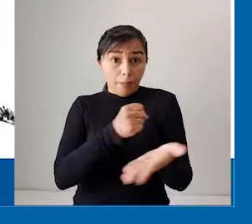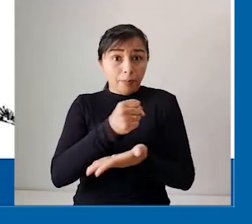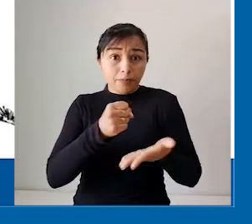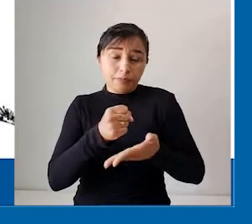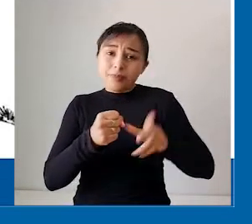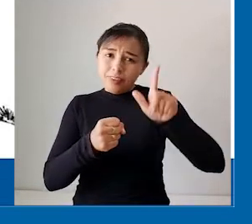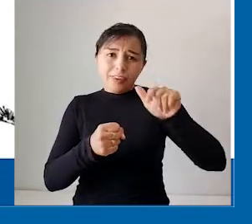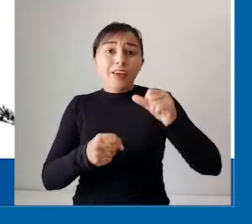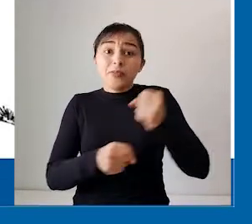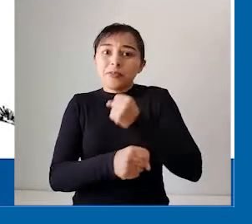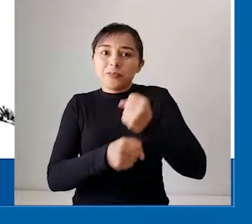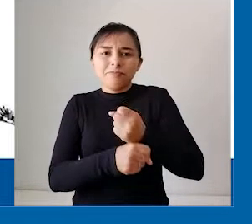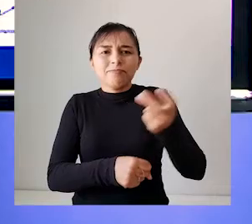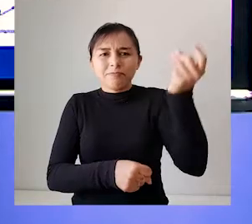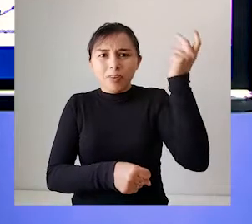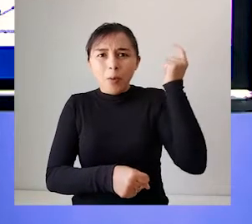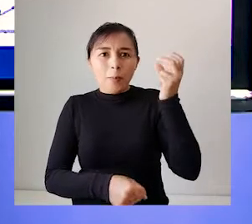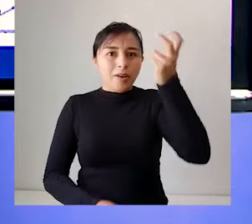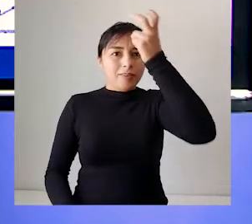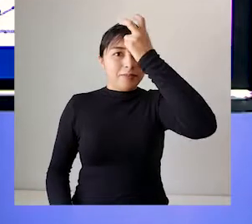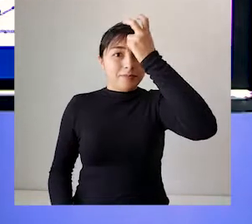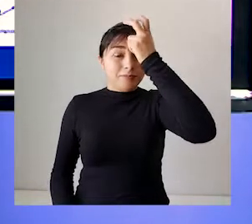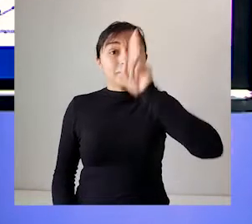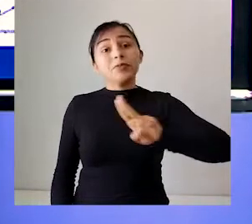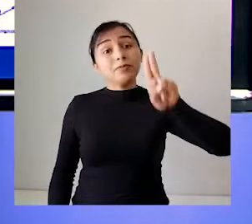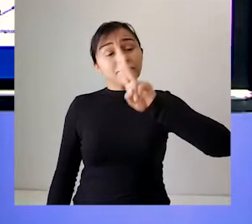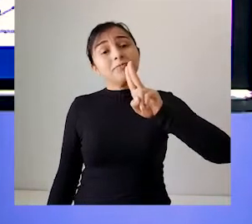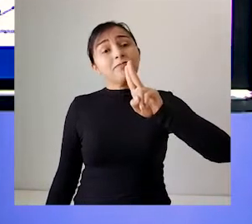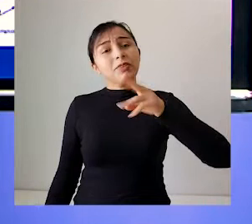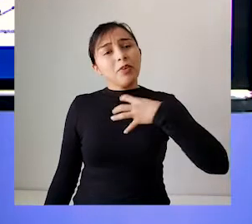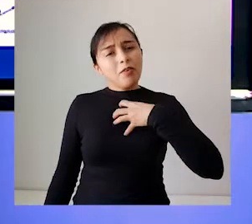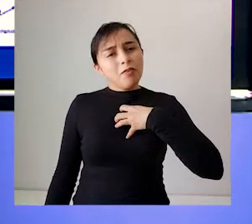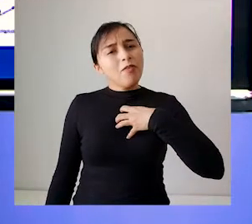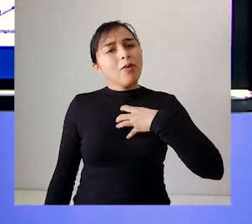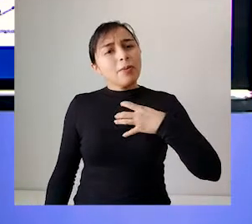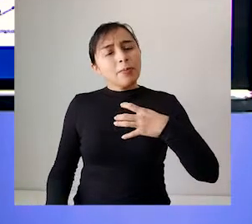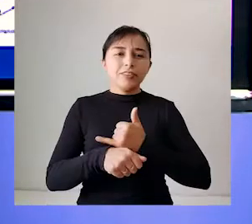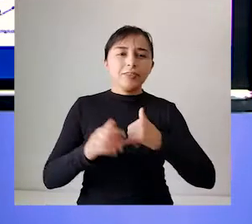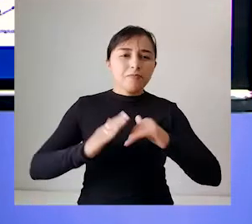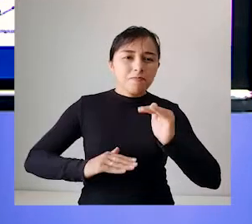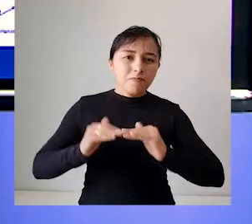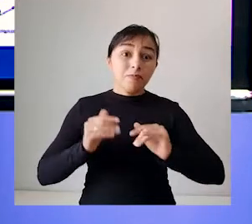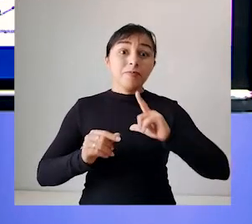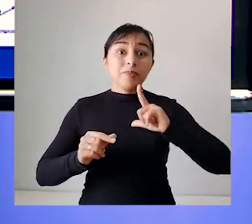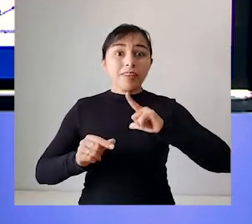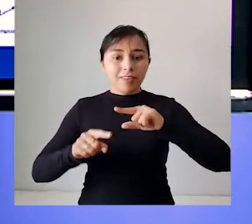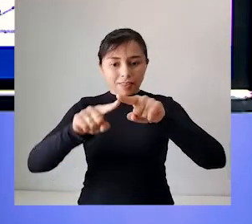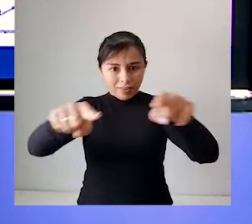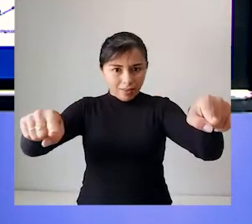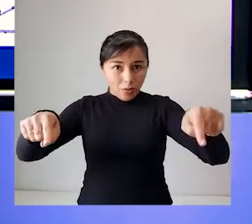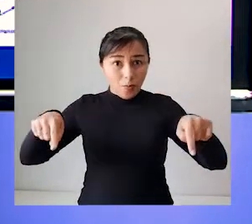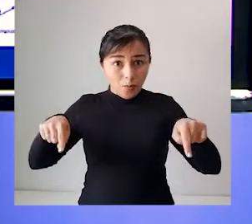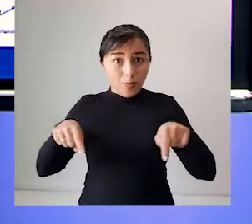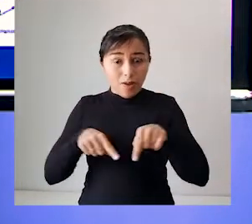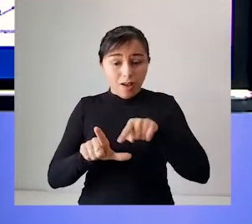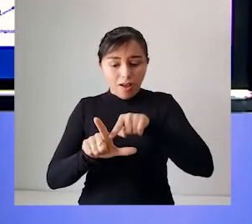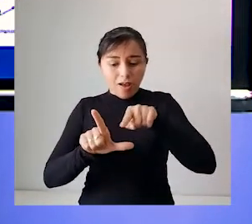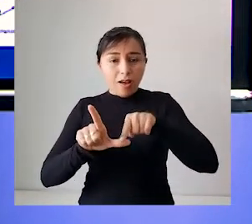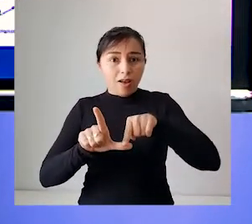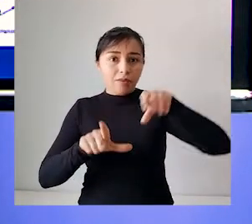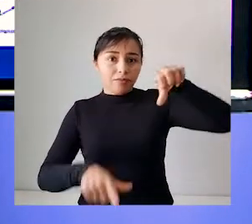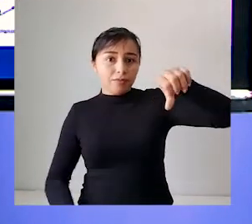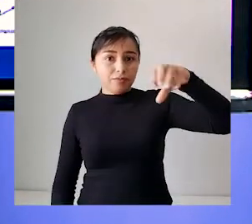dos antigos egípcios, que usavam um processo prático para obter cantos retos, que são os ângulos de 90